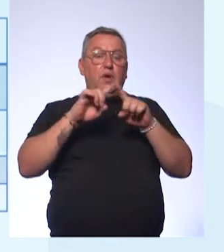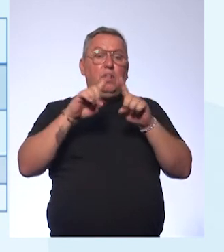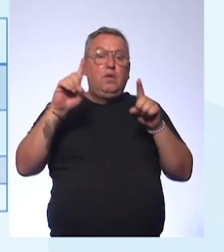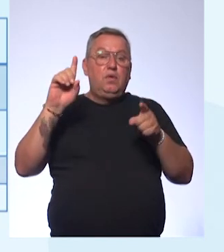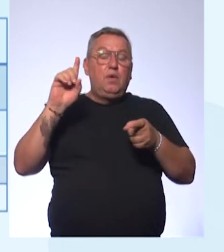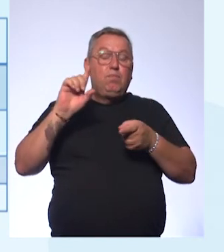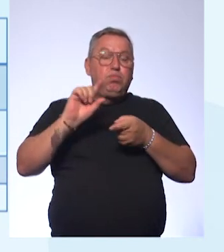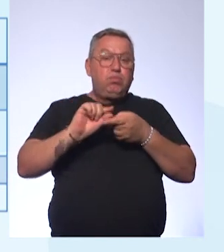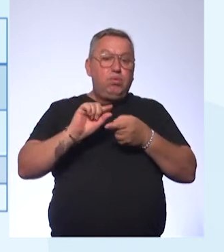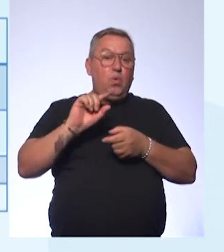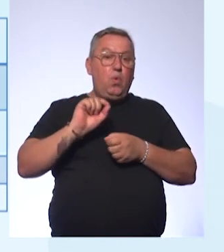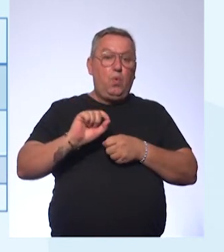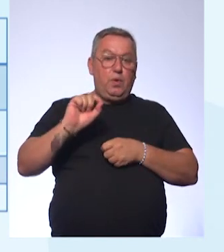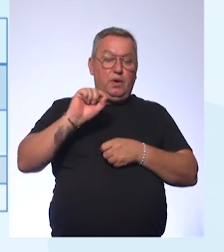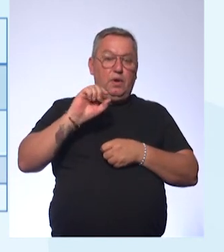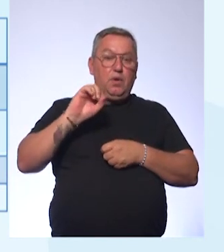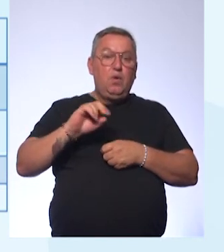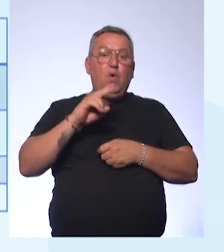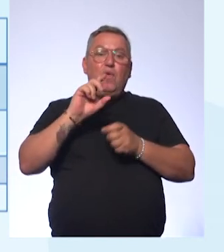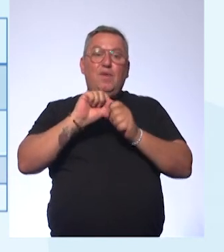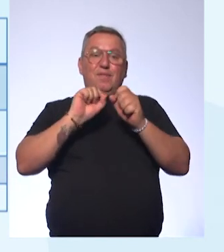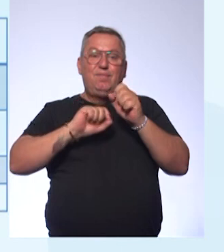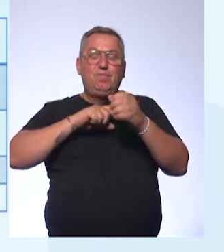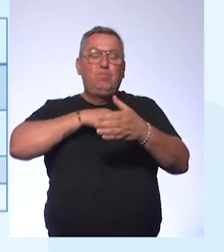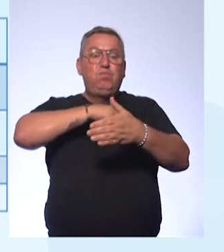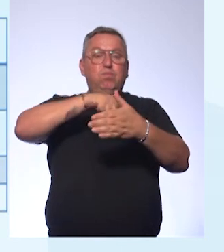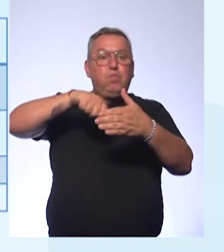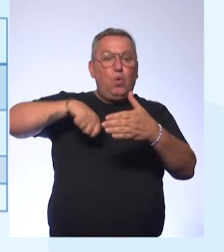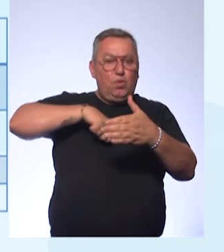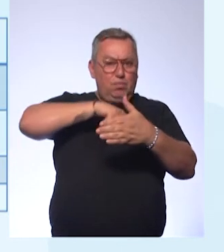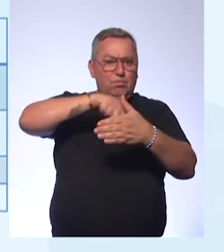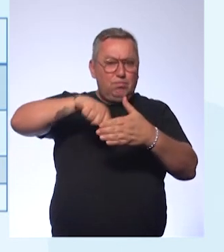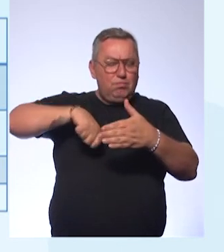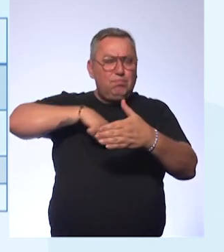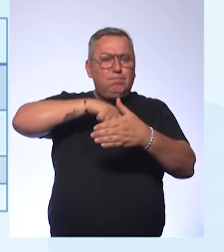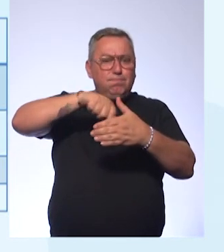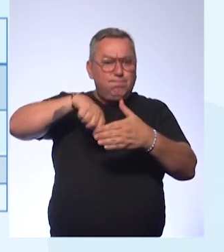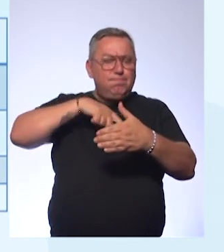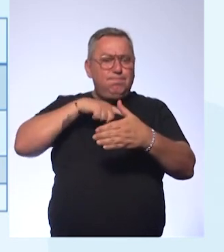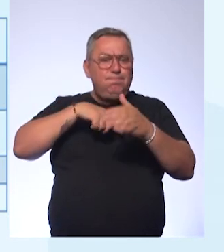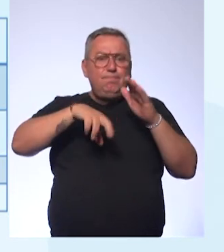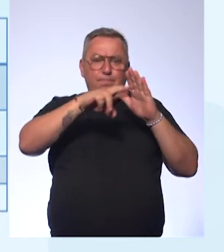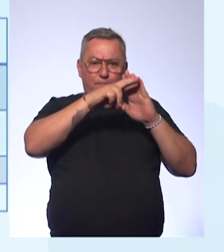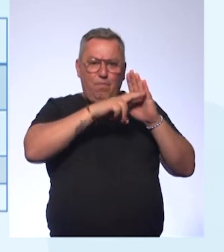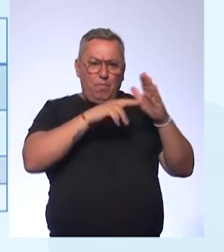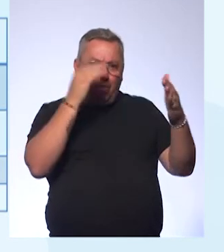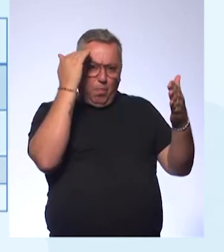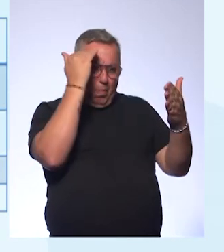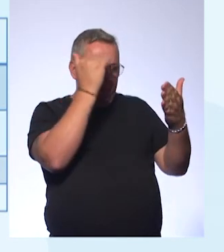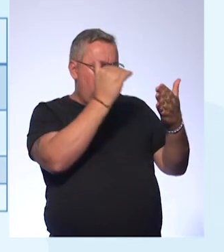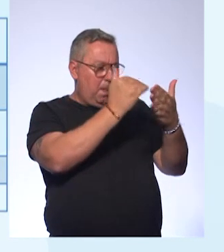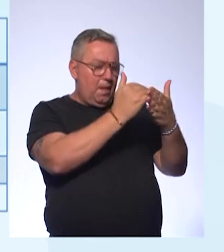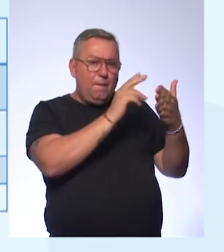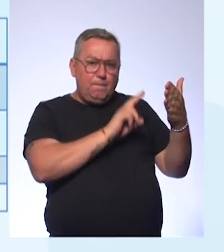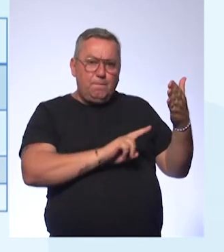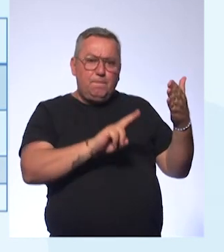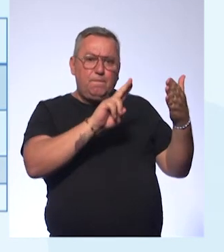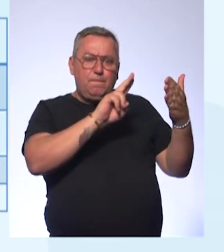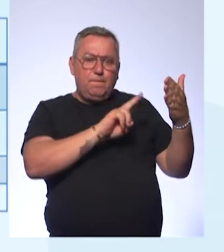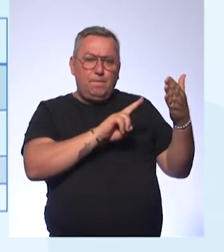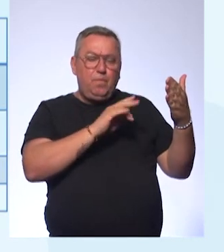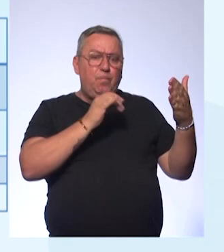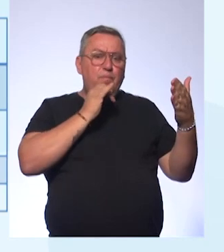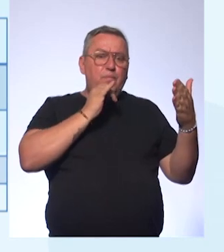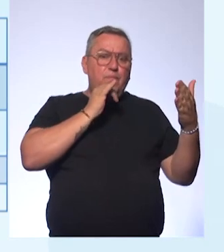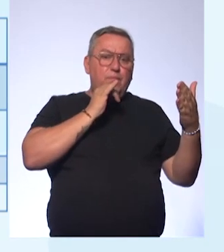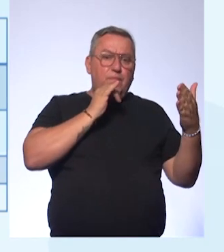reduz, né, ou se você vai fazer um bolo e aí você tem lá a receita do bolo. Se você for utilizar,